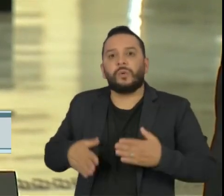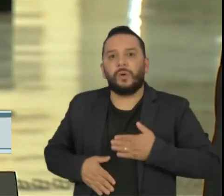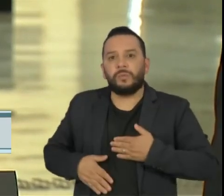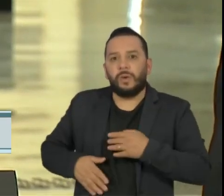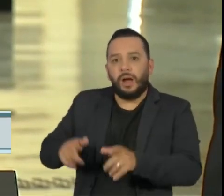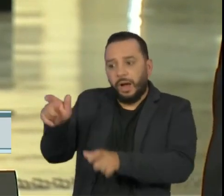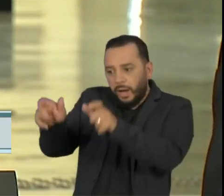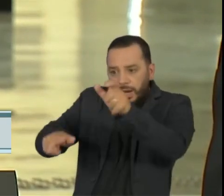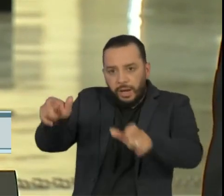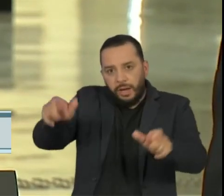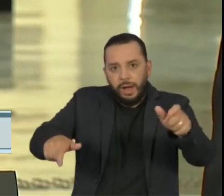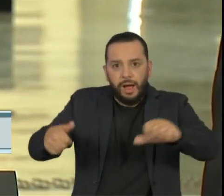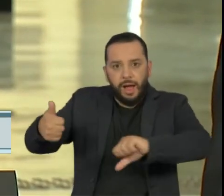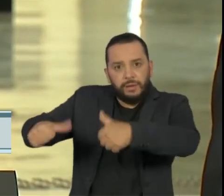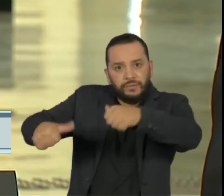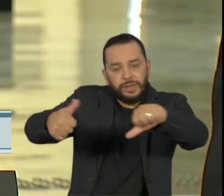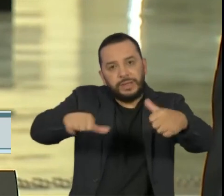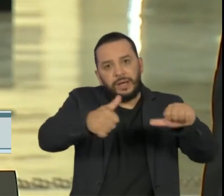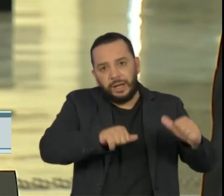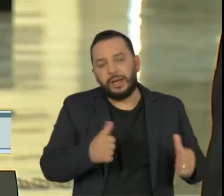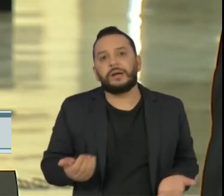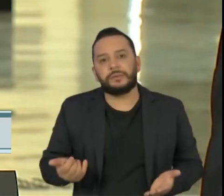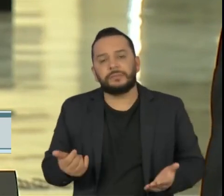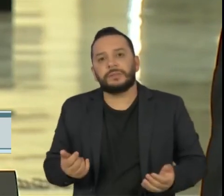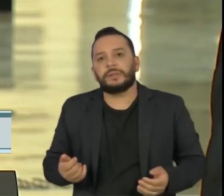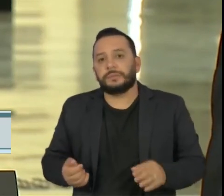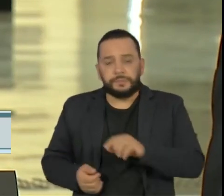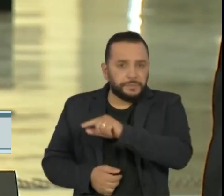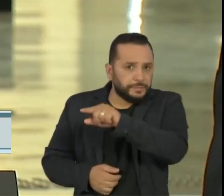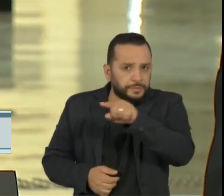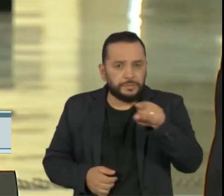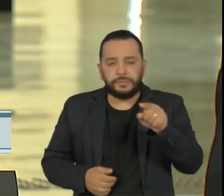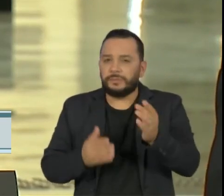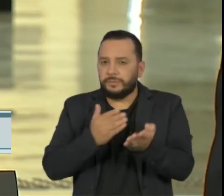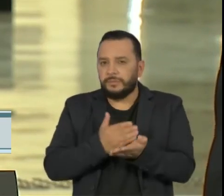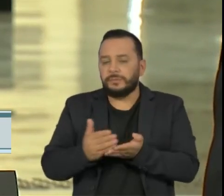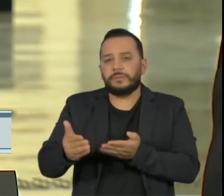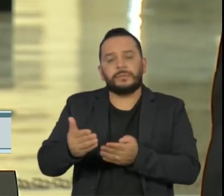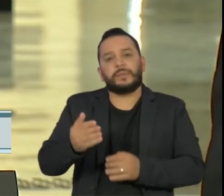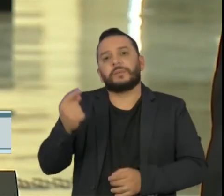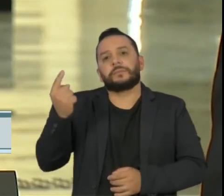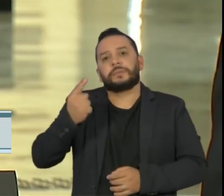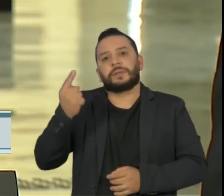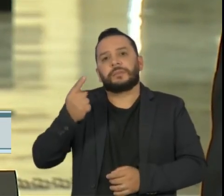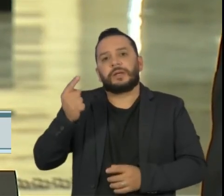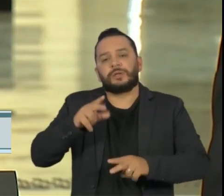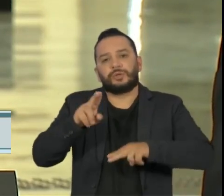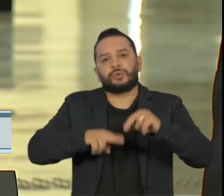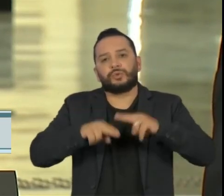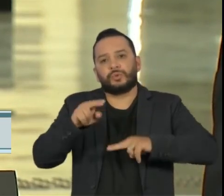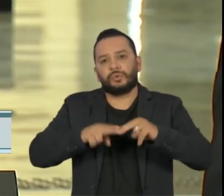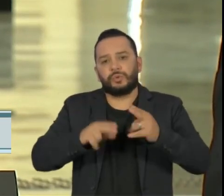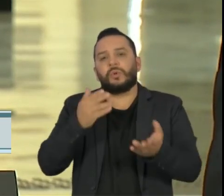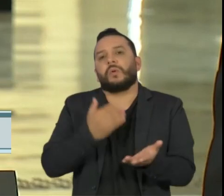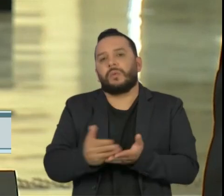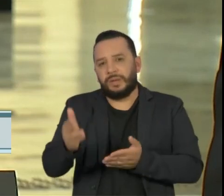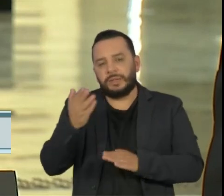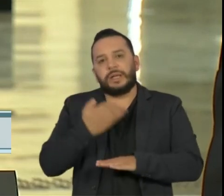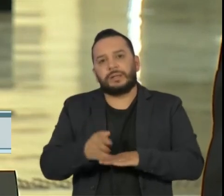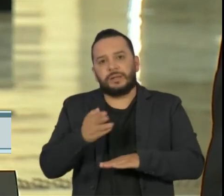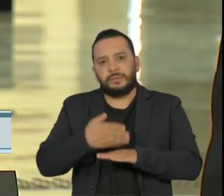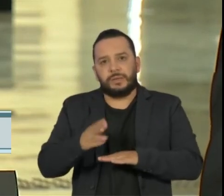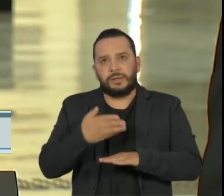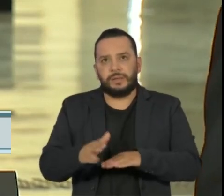atletas, iniciar o preparo físico para poder, a partir de 1º de julho, iniciar o treinamento.